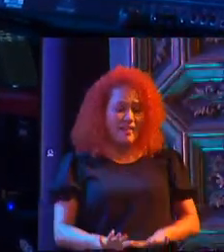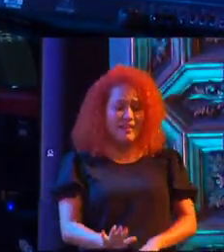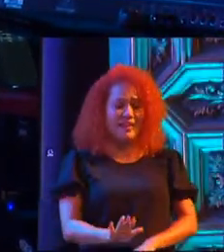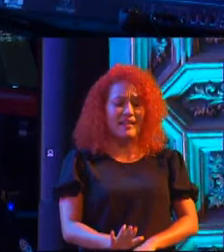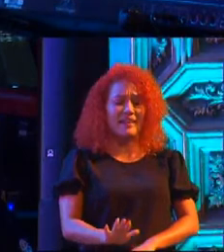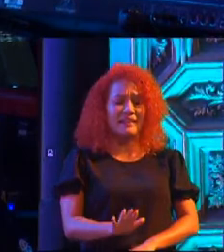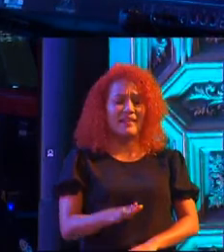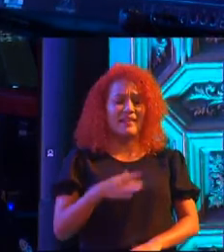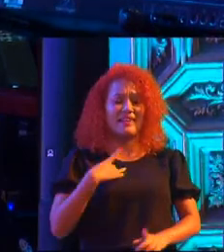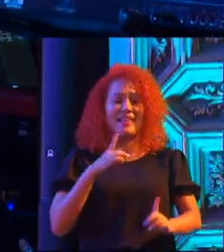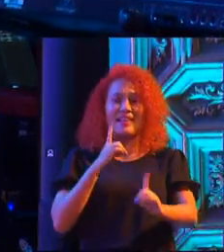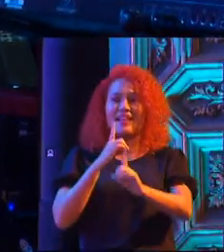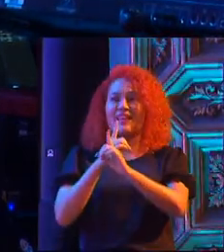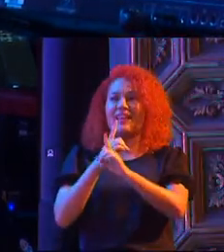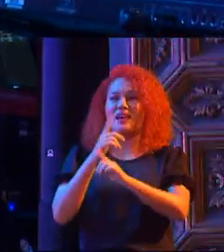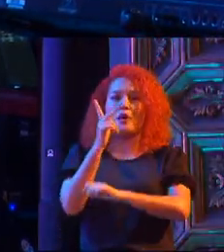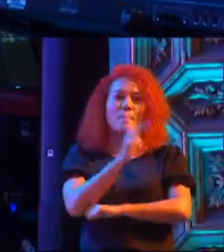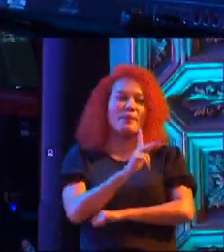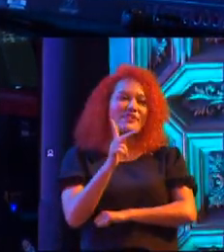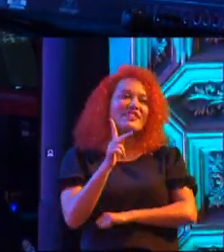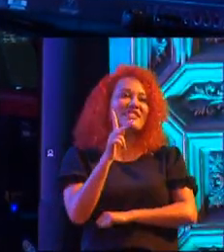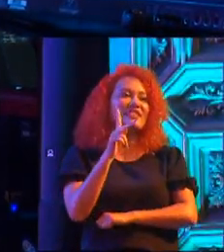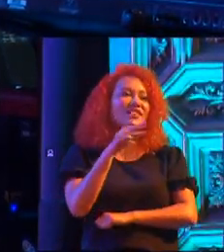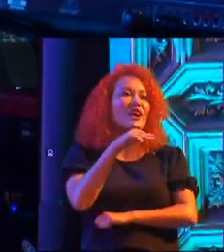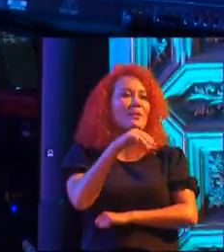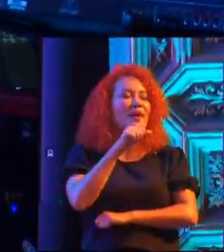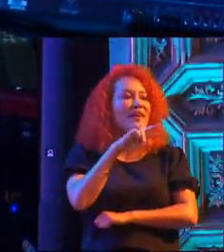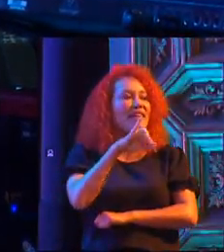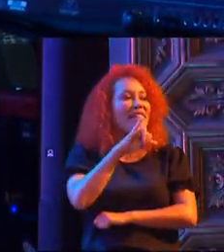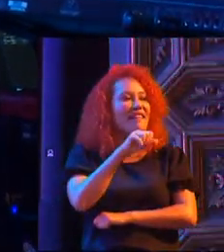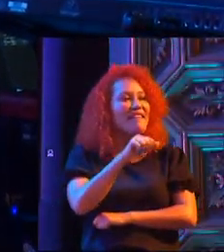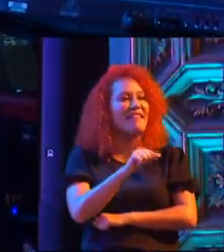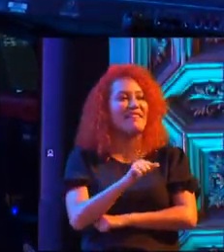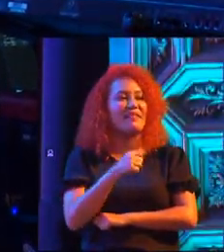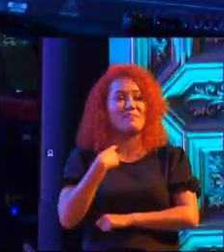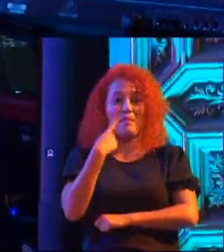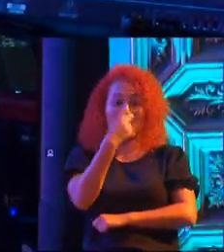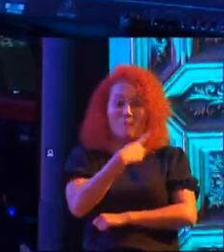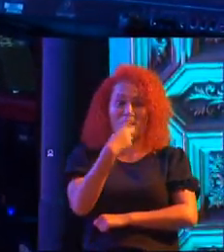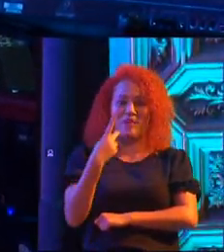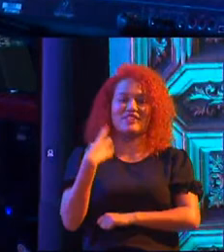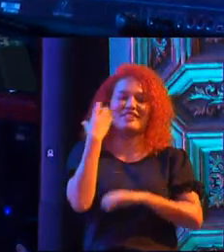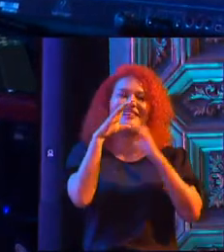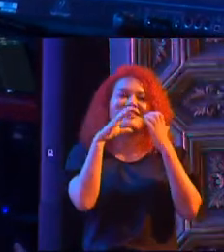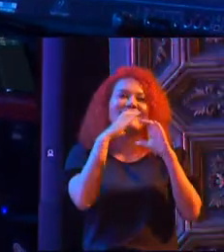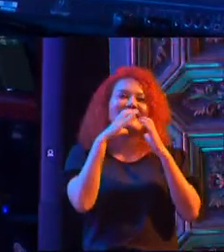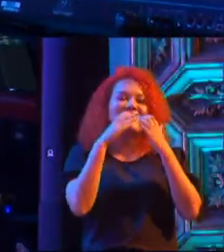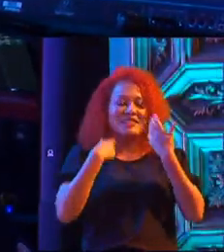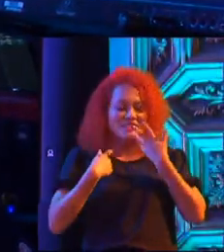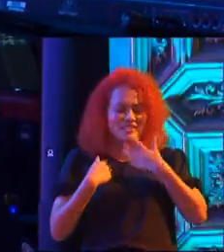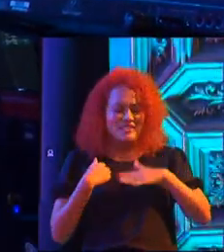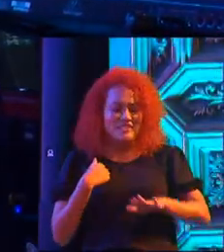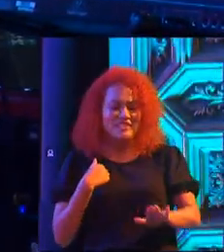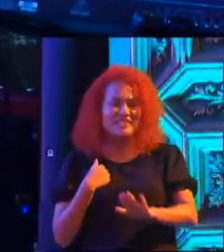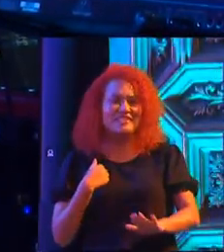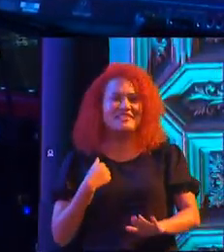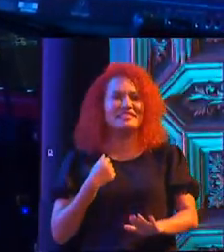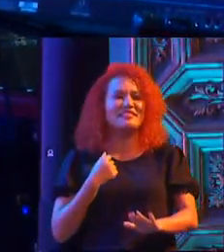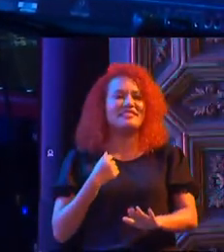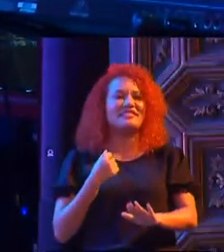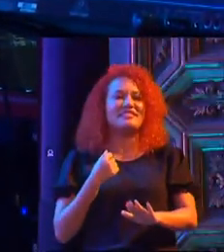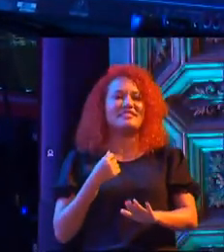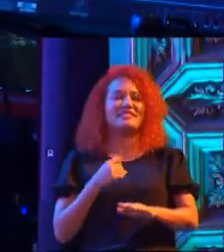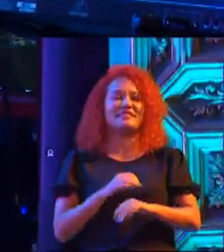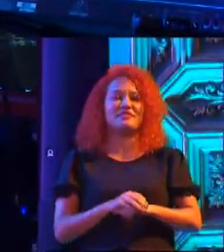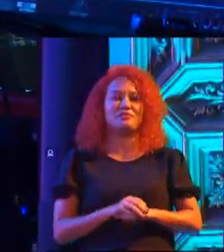feliz de reencontrar hoje a professora Maria Antônia, a qual foi minha professora de canto também desde pequena. E esse